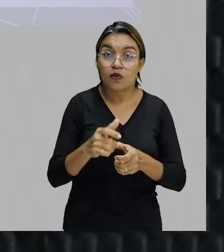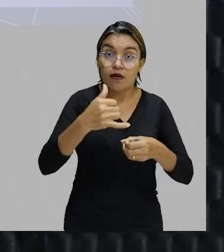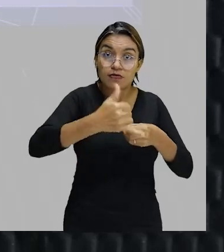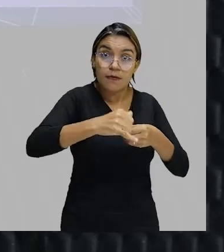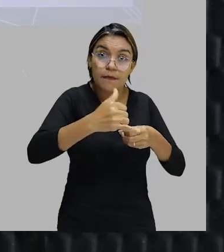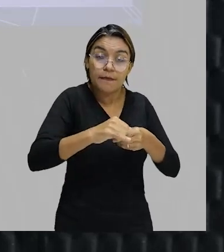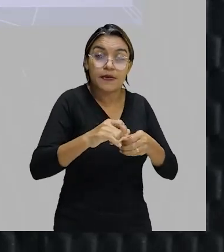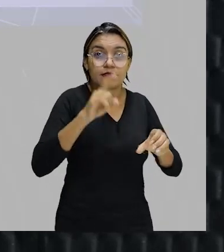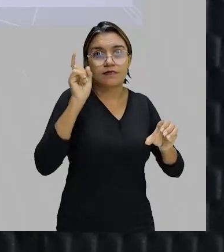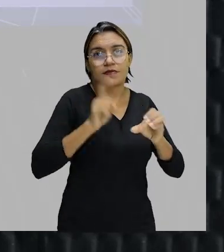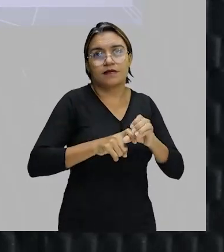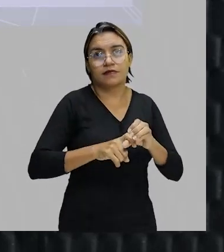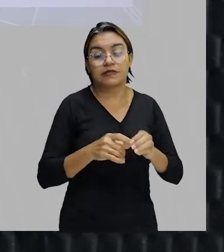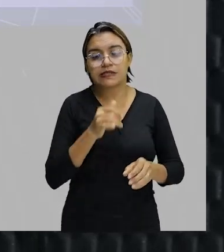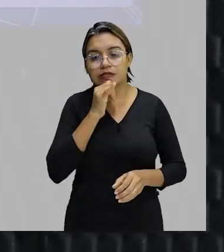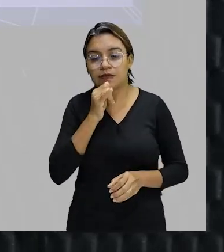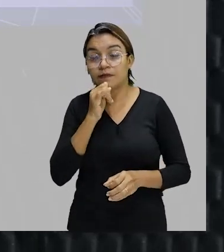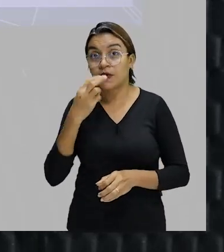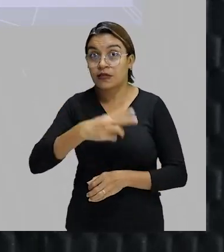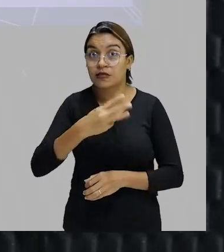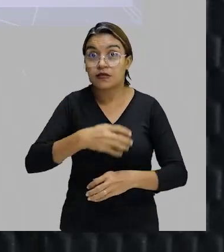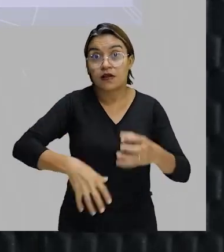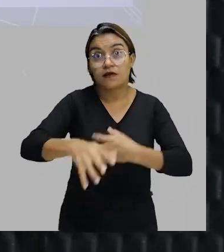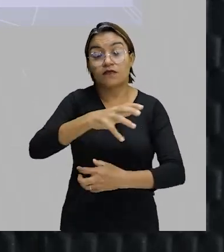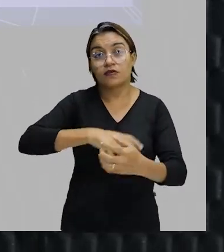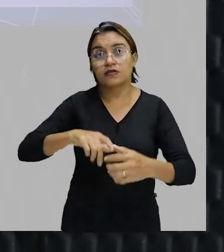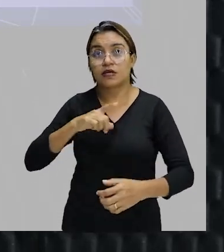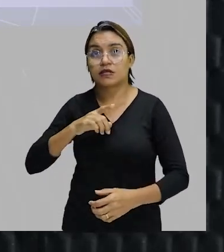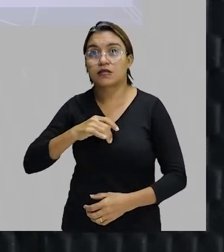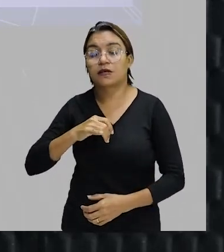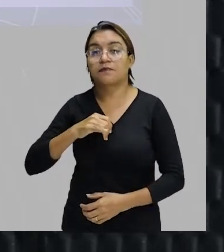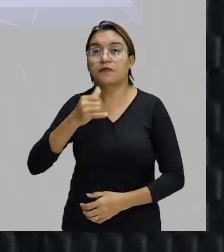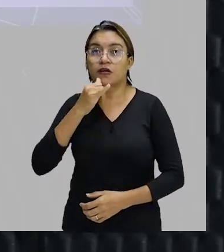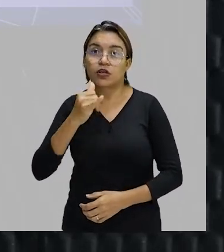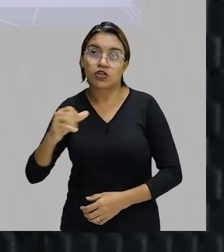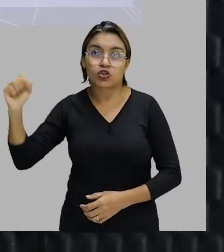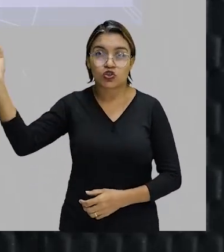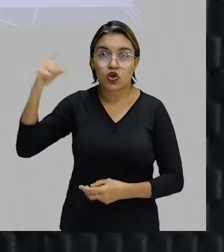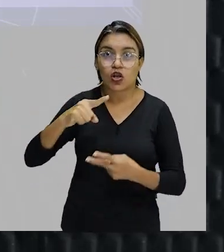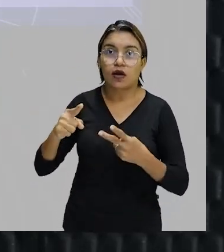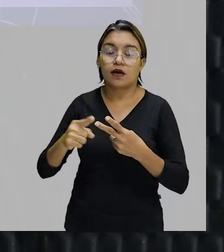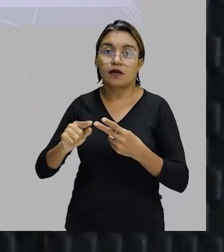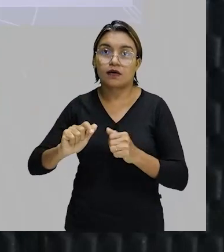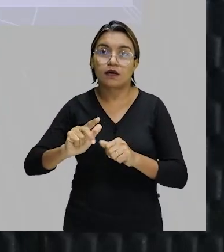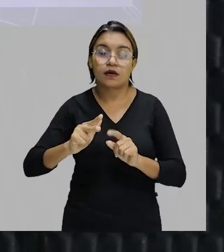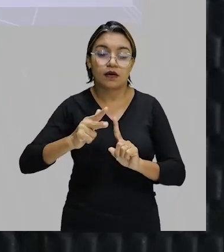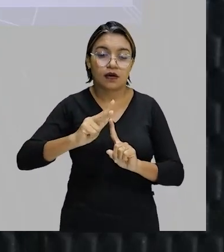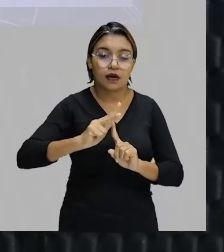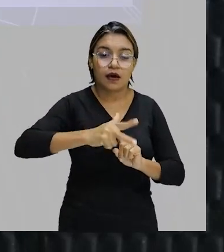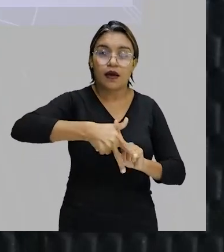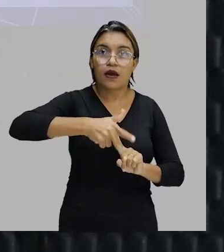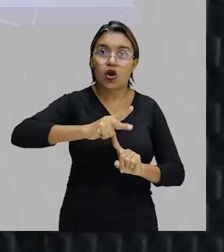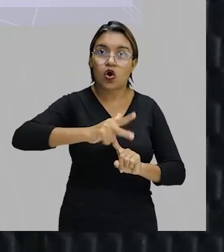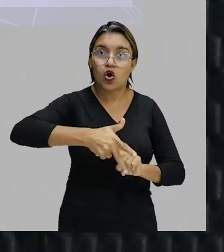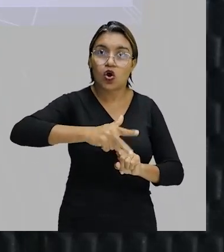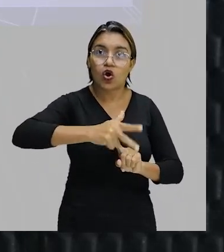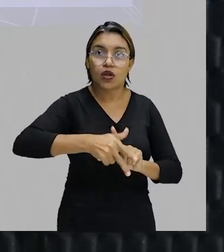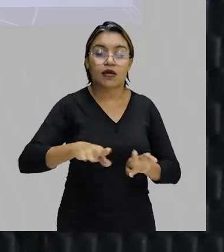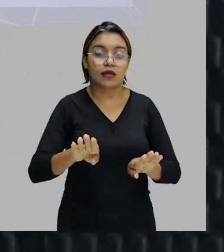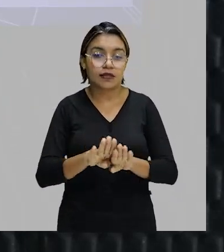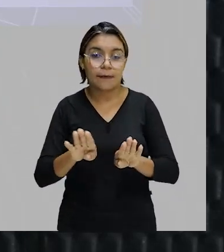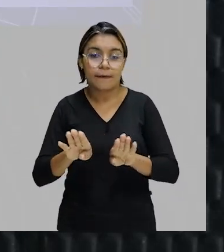Então a gente vai perceber agora na terceira revolução a expansão da energia solar, da energia eólica, tá certo? Que vão ser aí